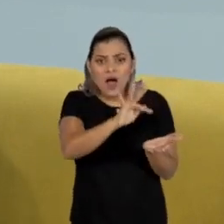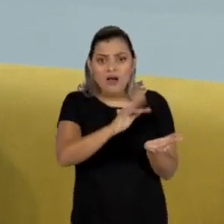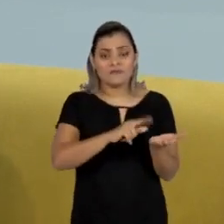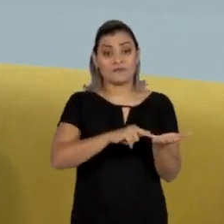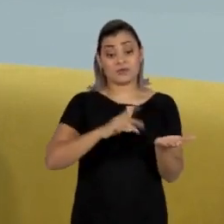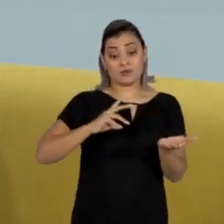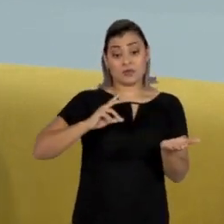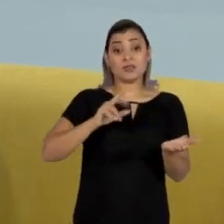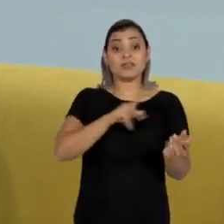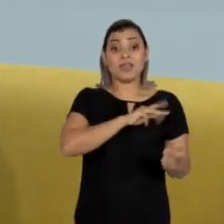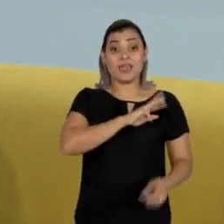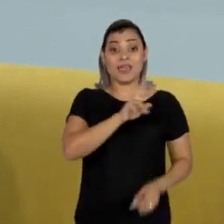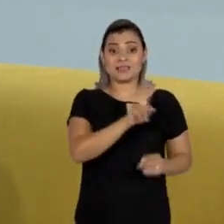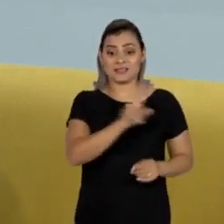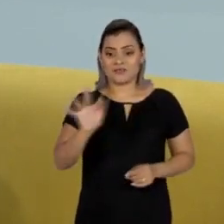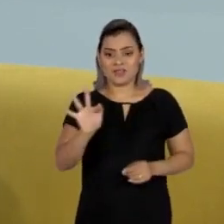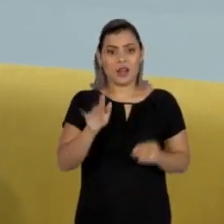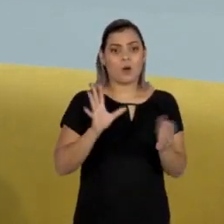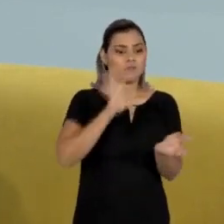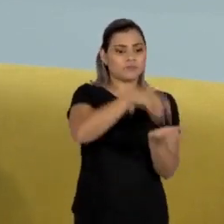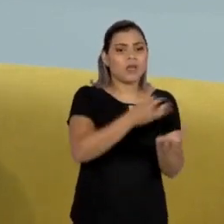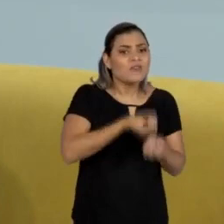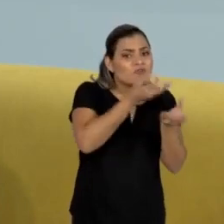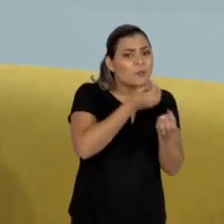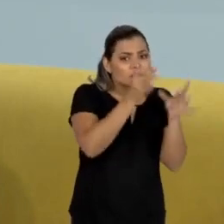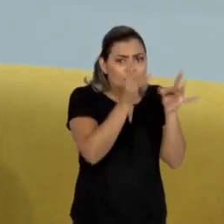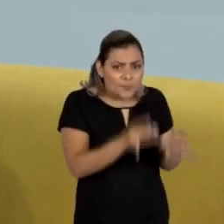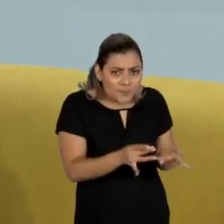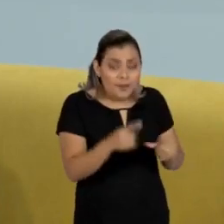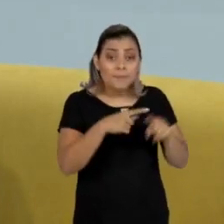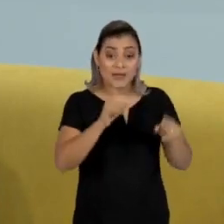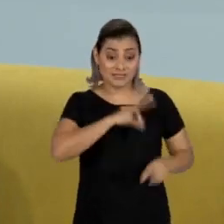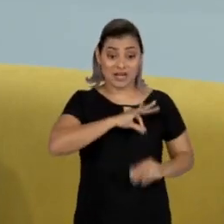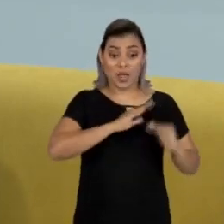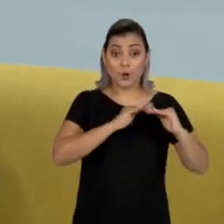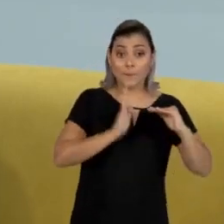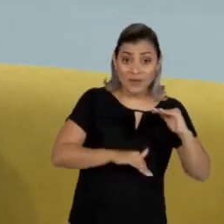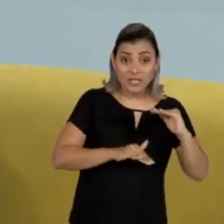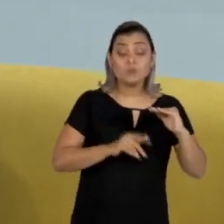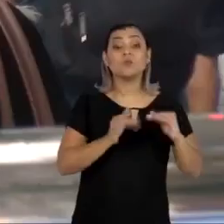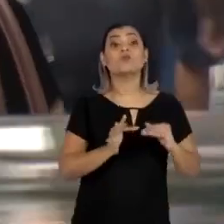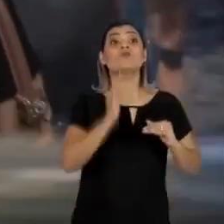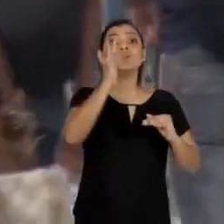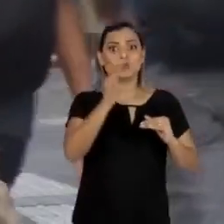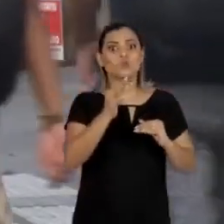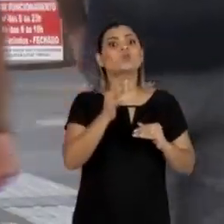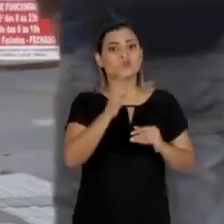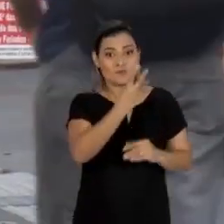Federal e o antigo COAF. O governo reduz a estimativa do salário mínimo para o ano que vem.